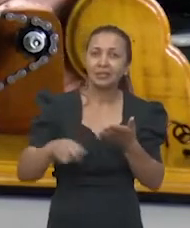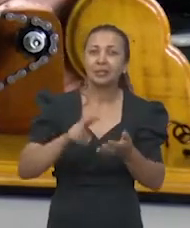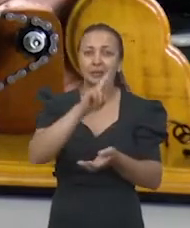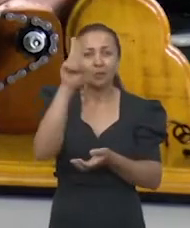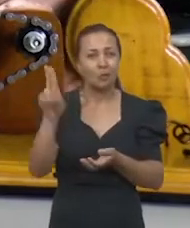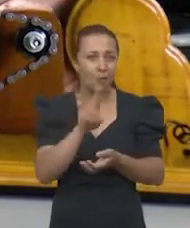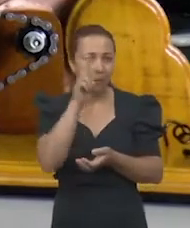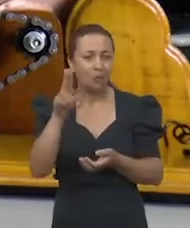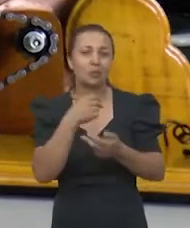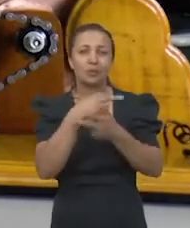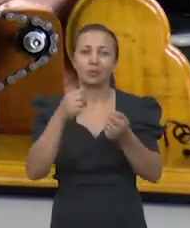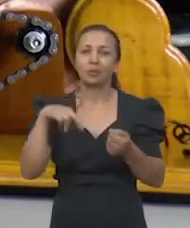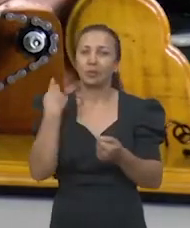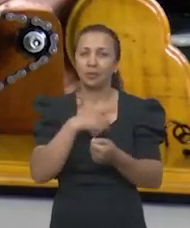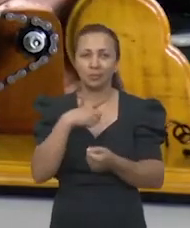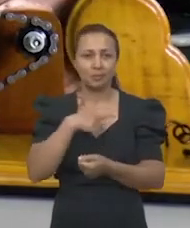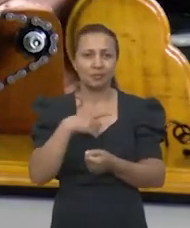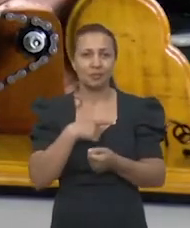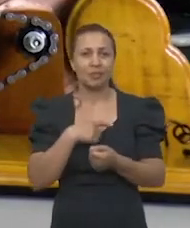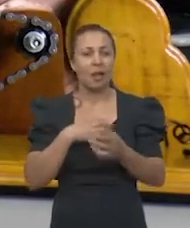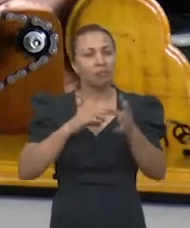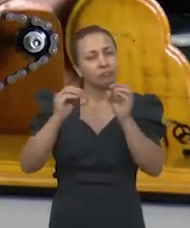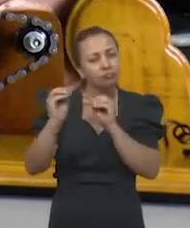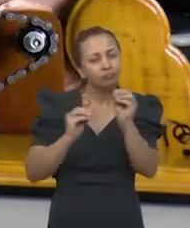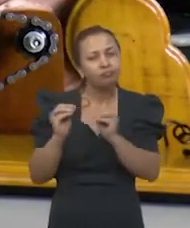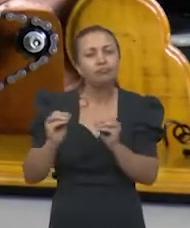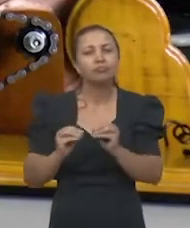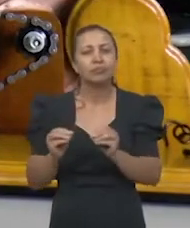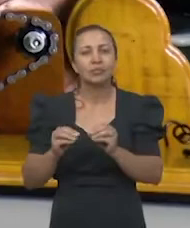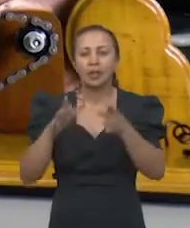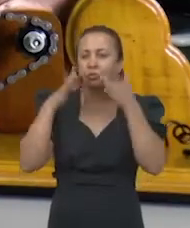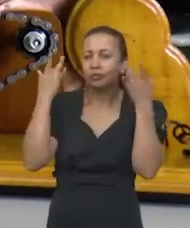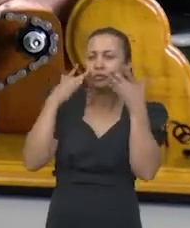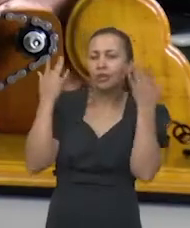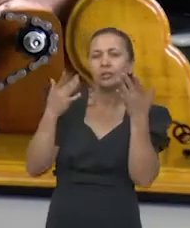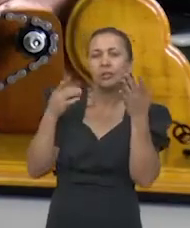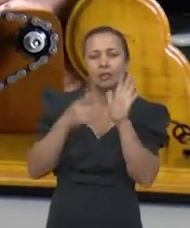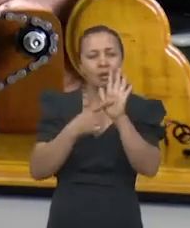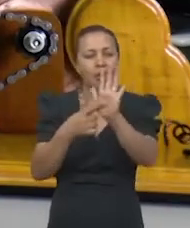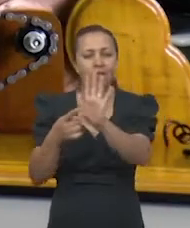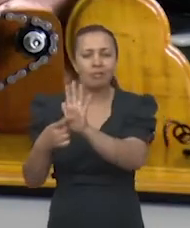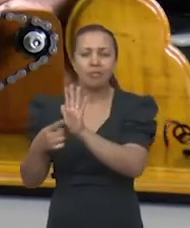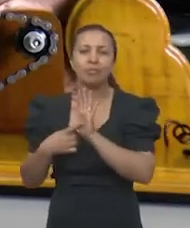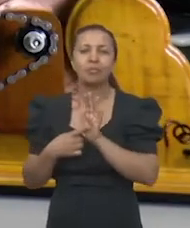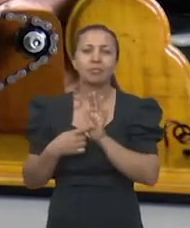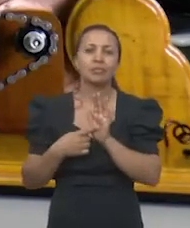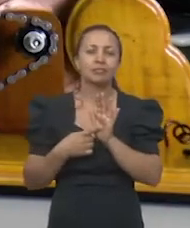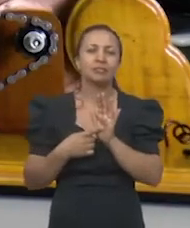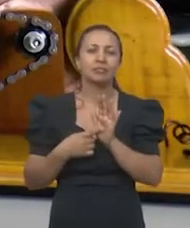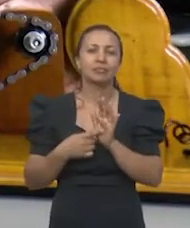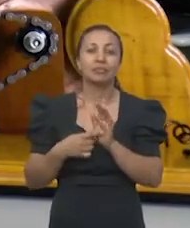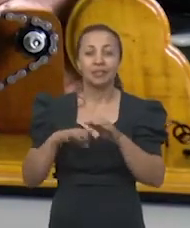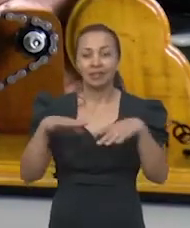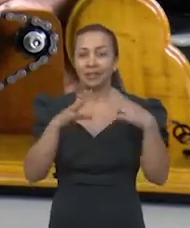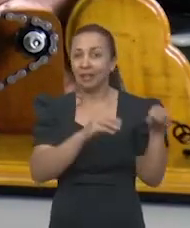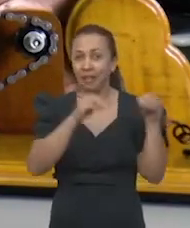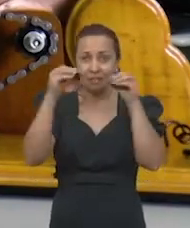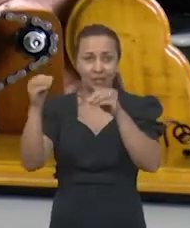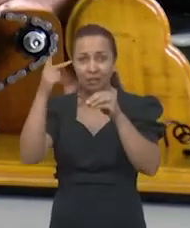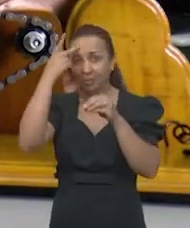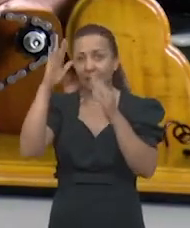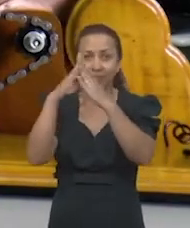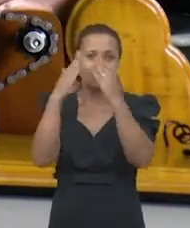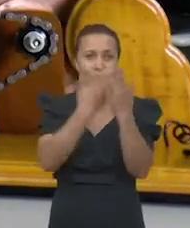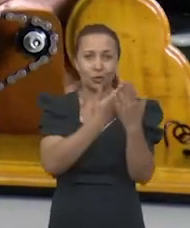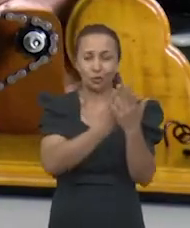escreve, usa os equipamentos que a gente tem e monta peças teatrais em que os alunos da licenciatura são os atores. Leva